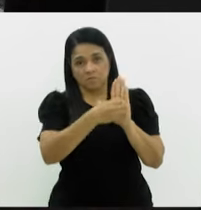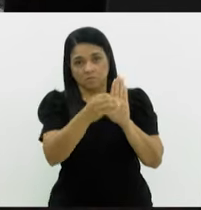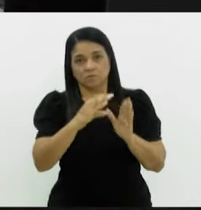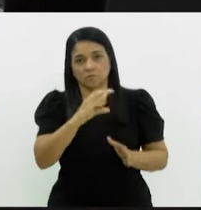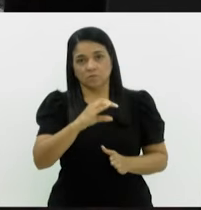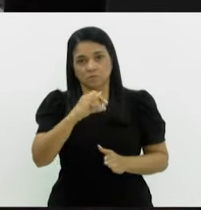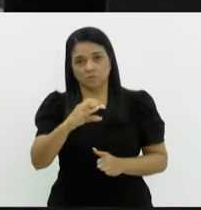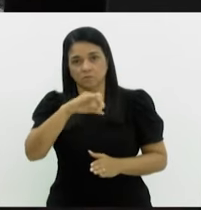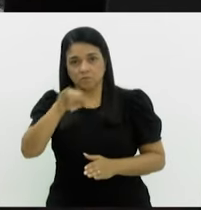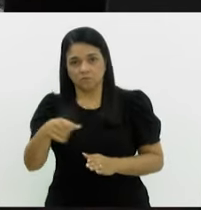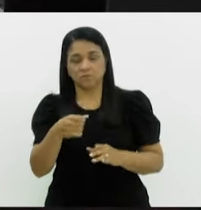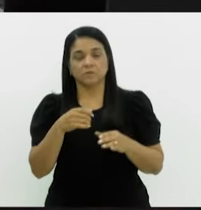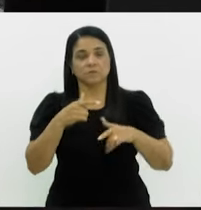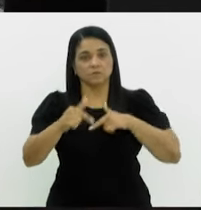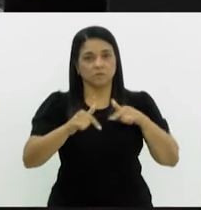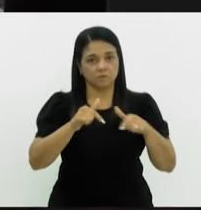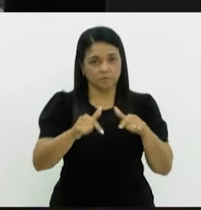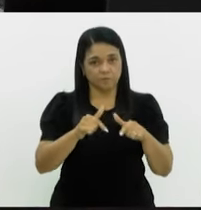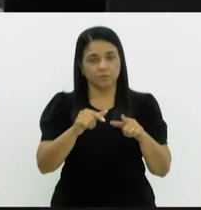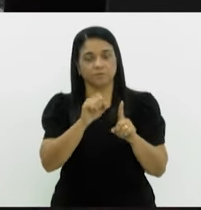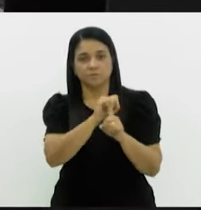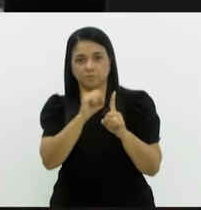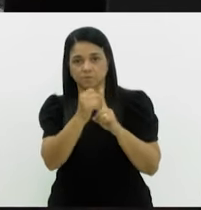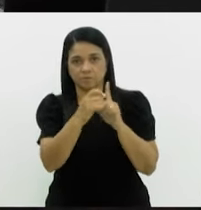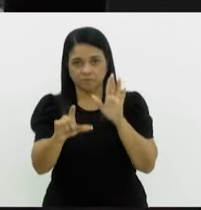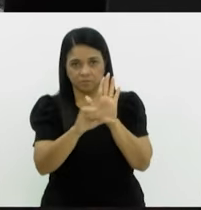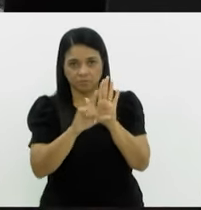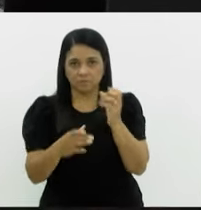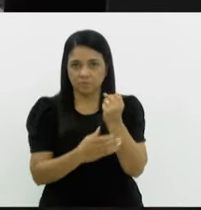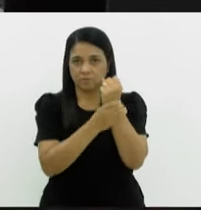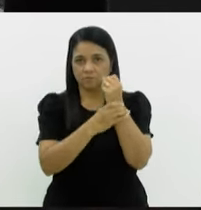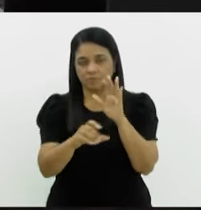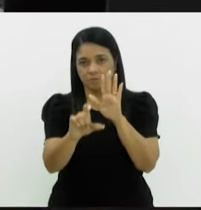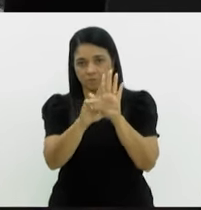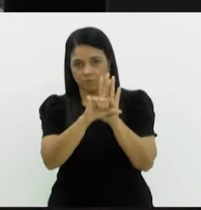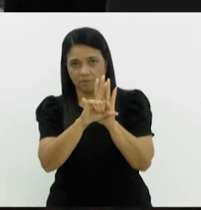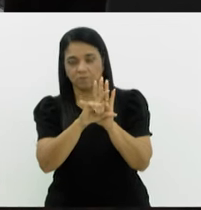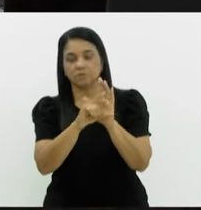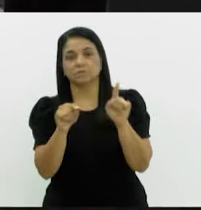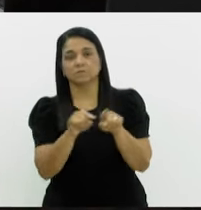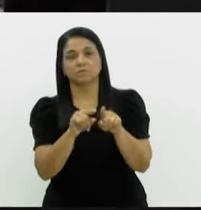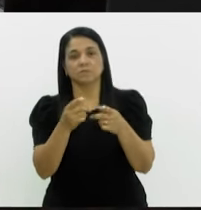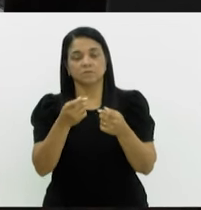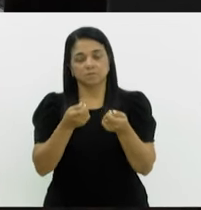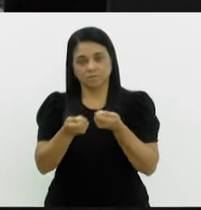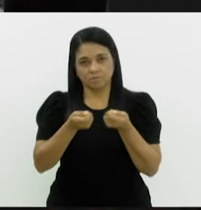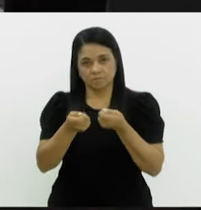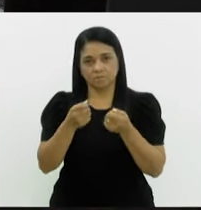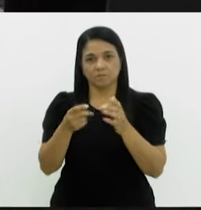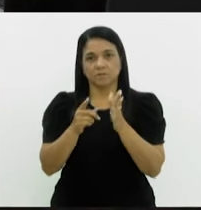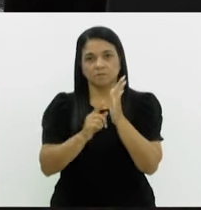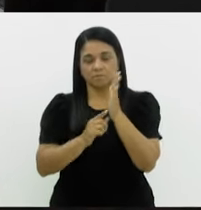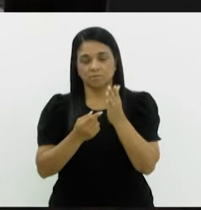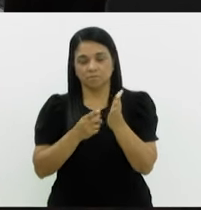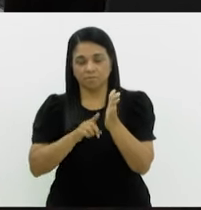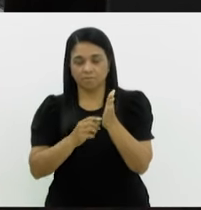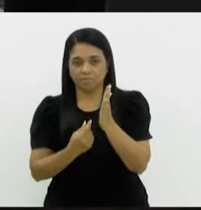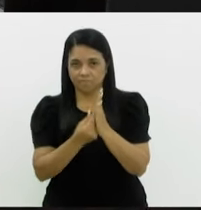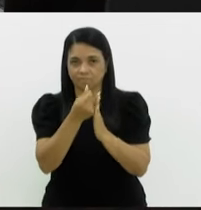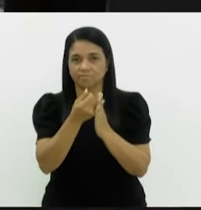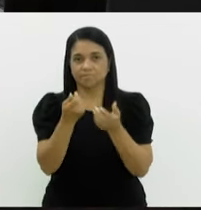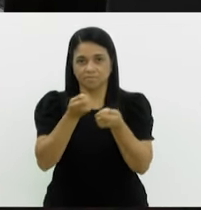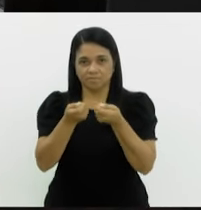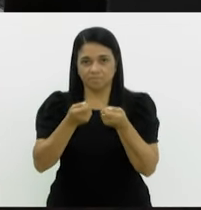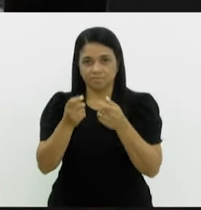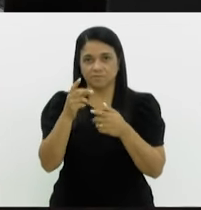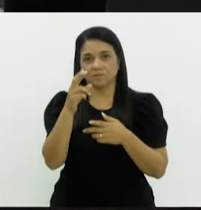Trabalho, Legislação Social e Seguridade Social, de Orçamento, Finanças, Fiscalização Financeira e Controle. Para emitir parecer